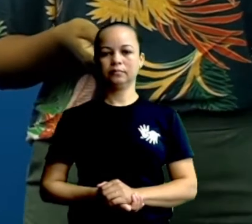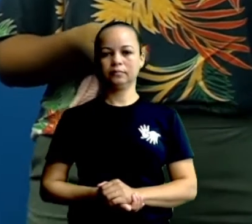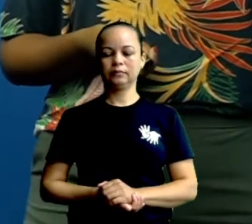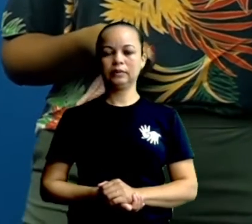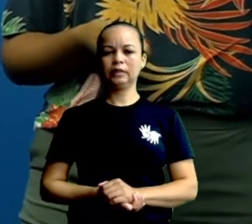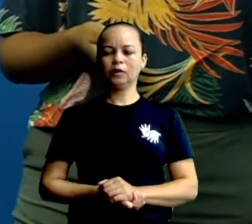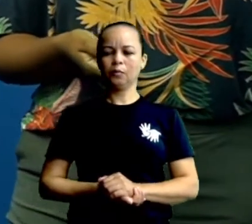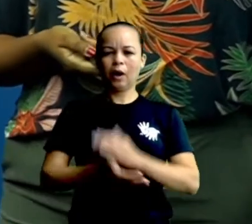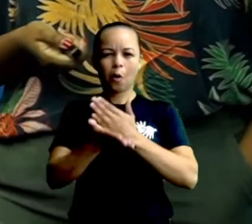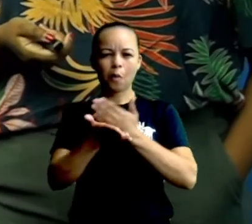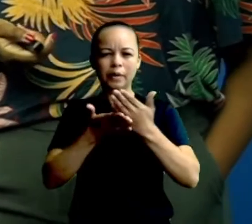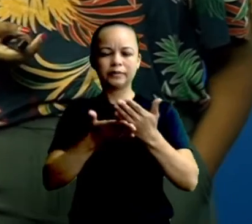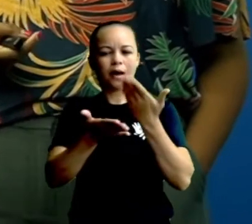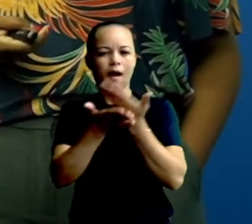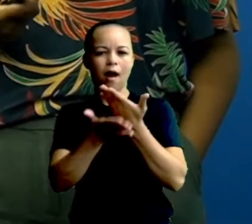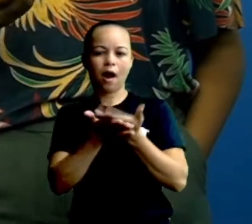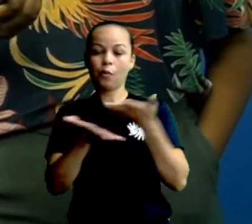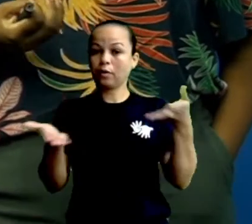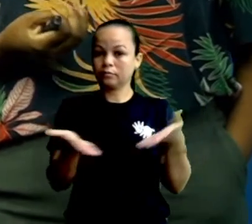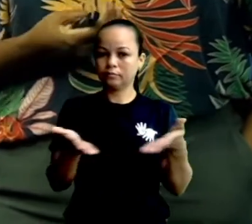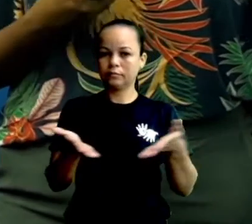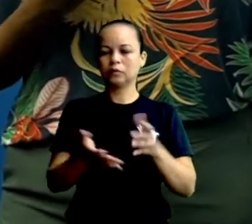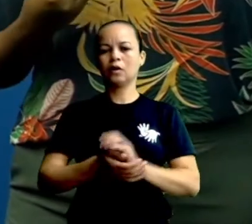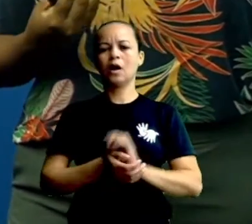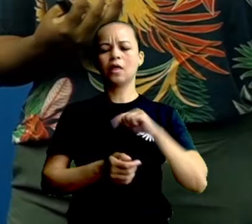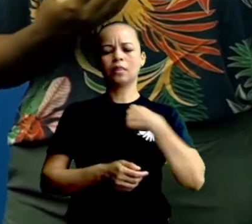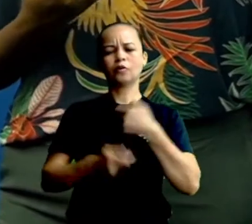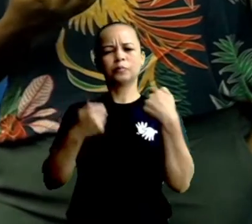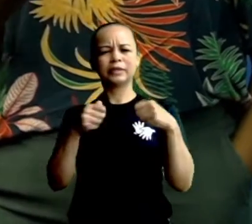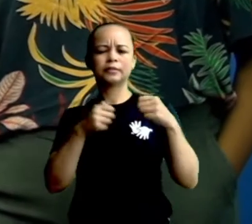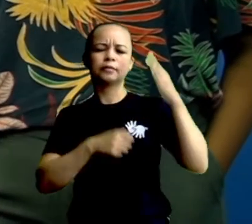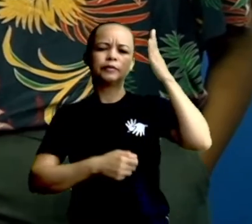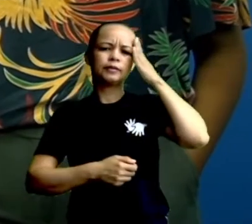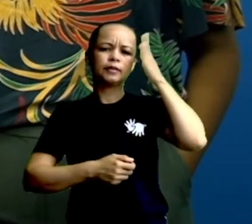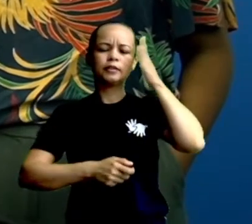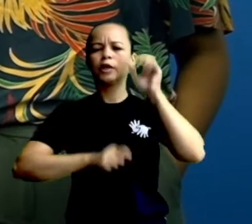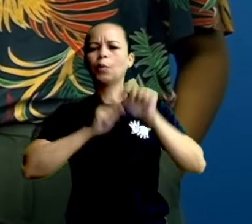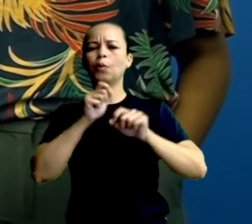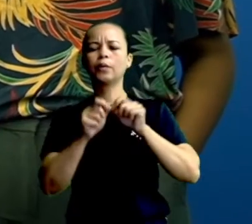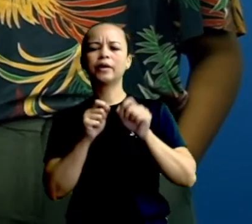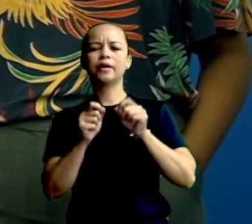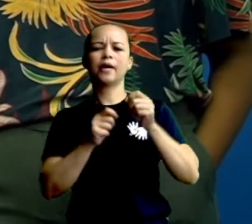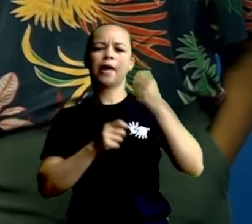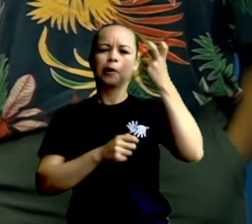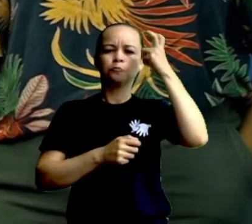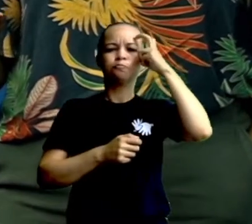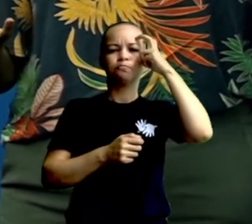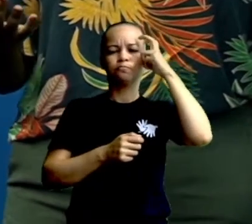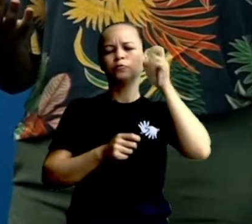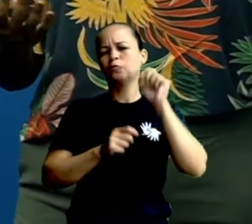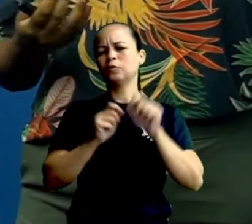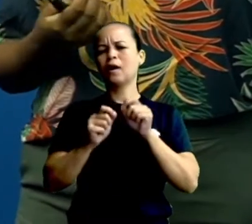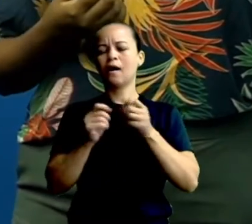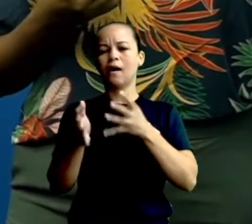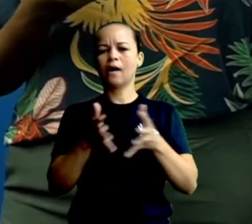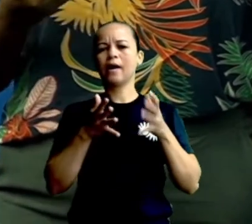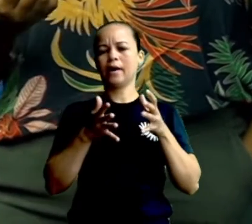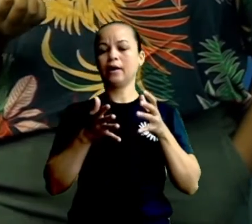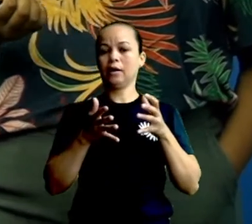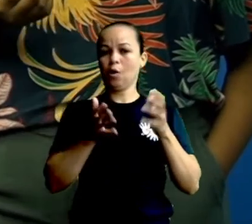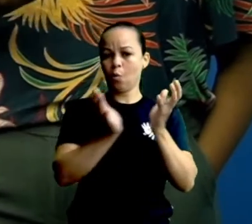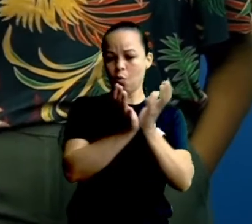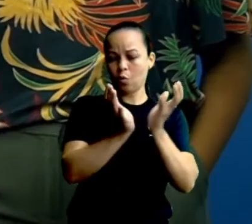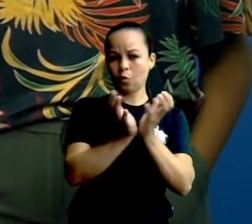Então, para a gente iniciar a aula de hoje, a gente precisa entender o que é cultura. O que é cultura? Cultura é um conjunto